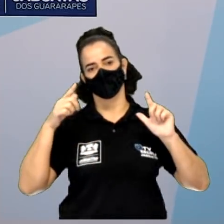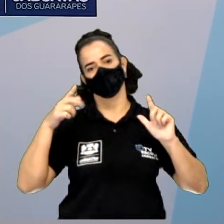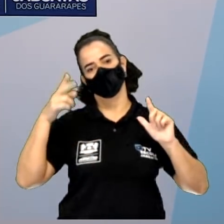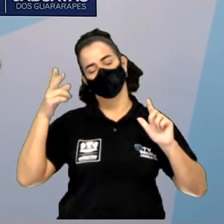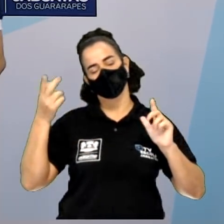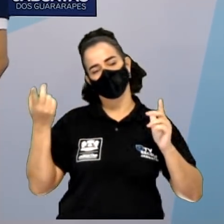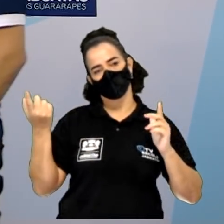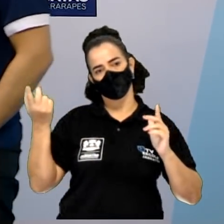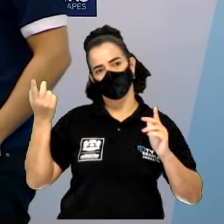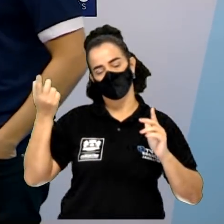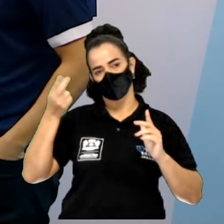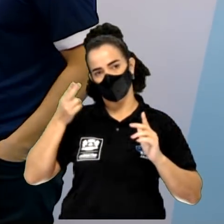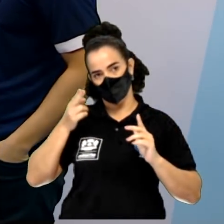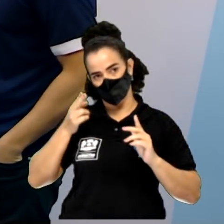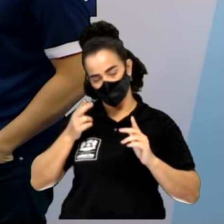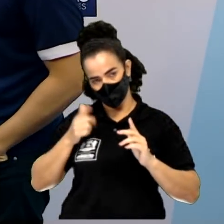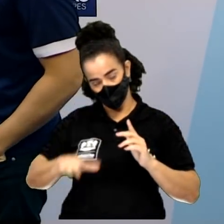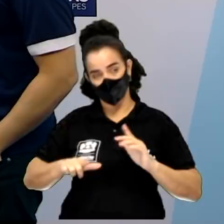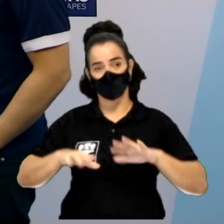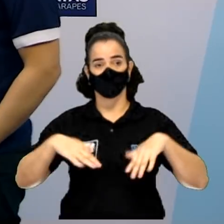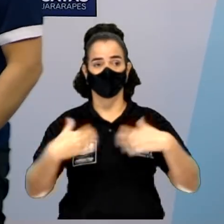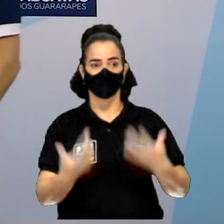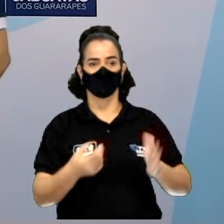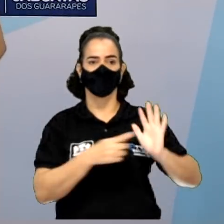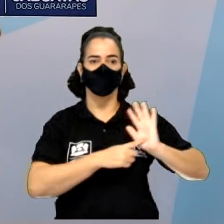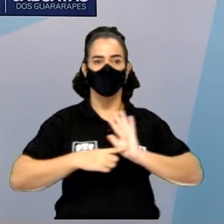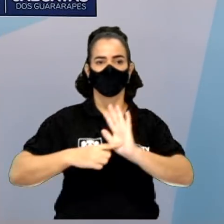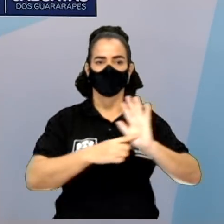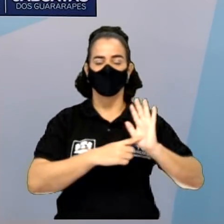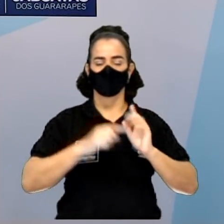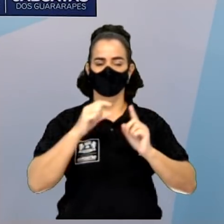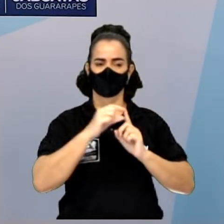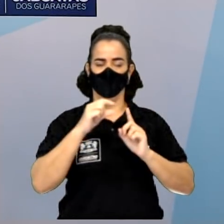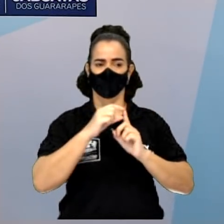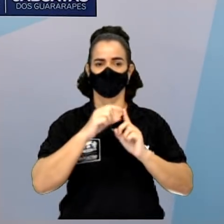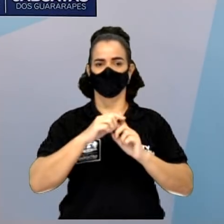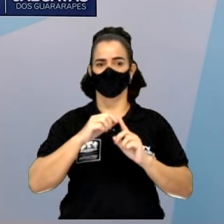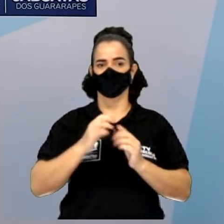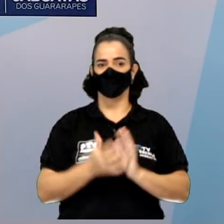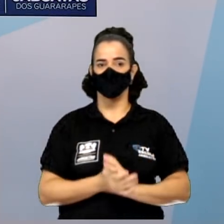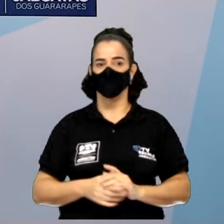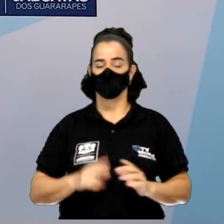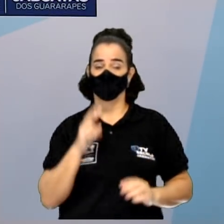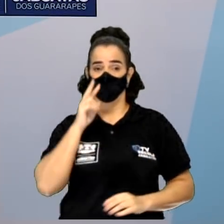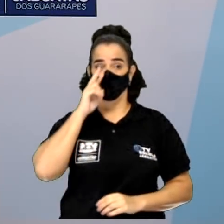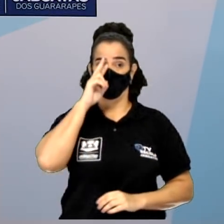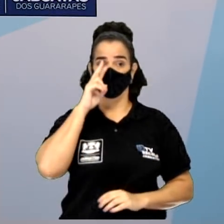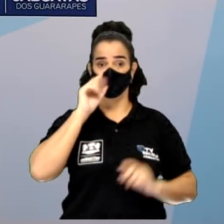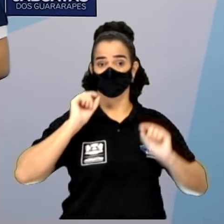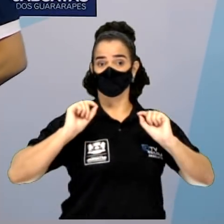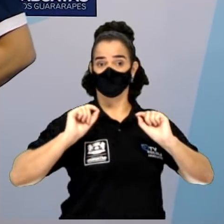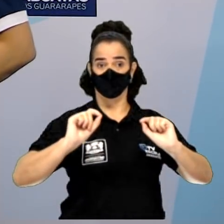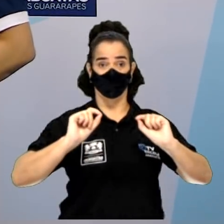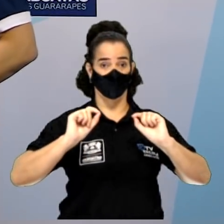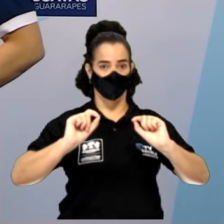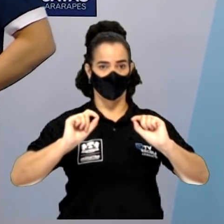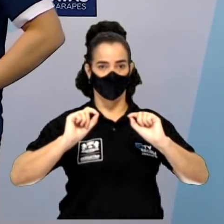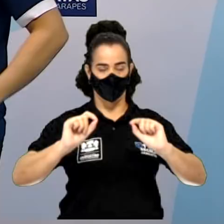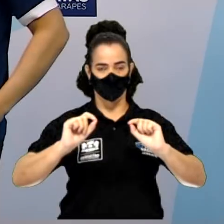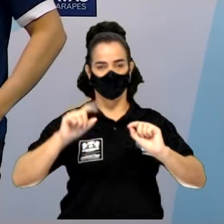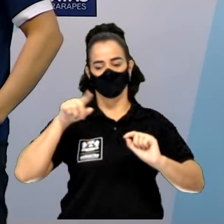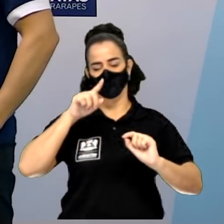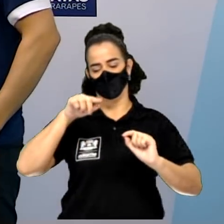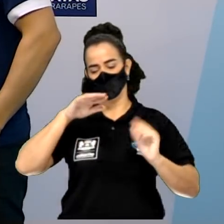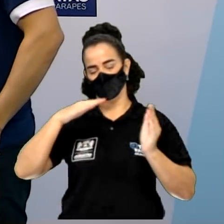aqui, No trecho destacado, a palavra ainda acentua, ou seja, ela fortalece o quê? A negação